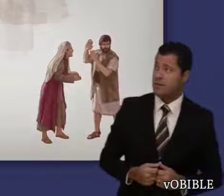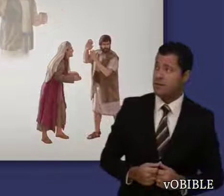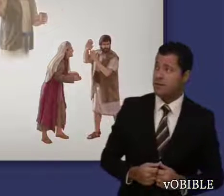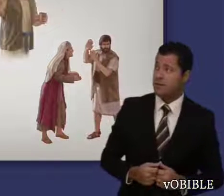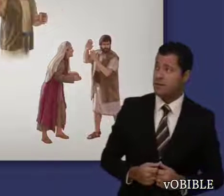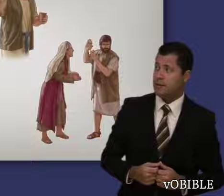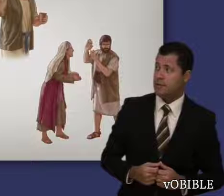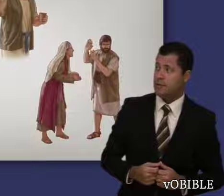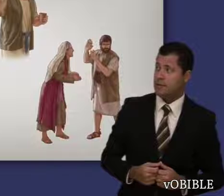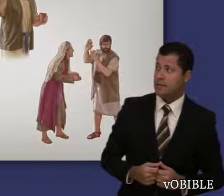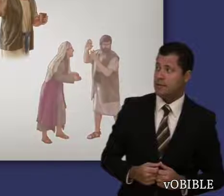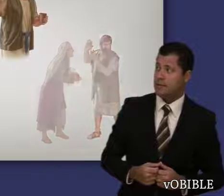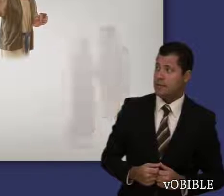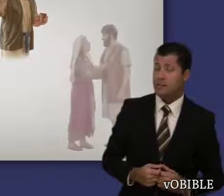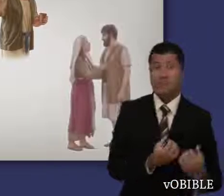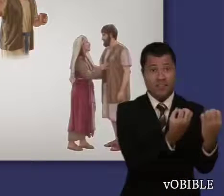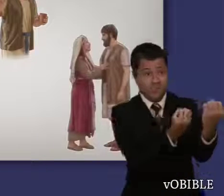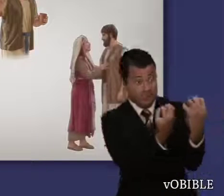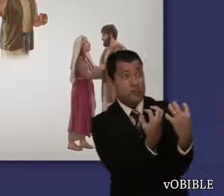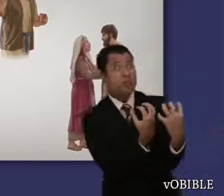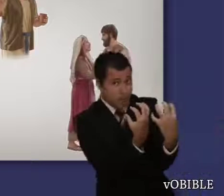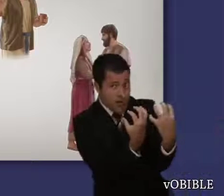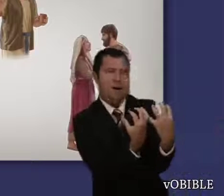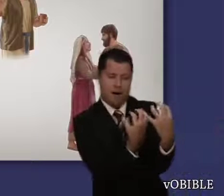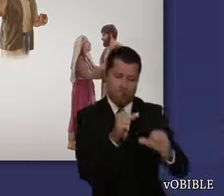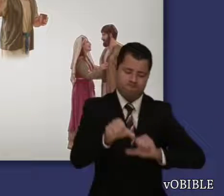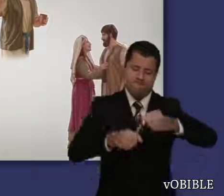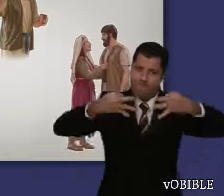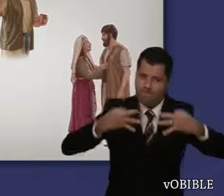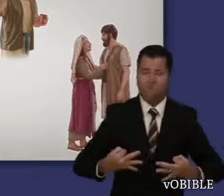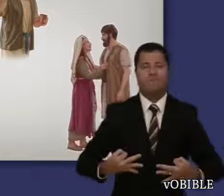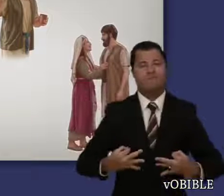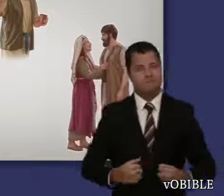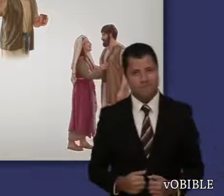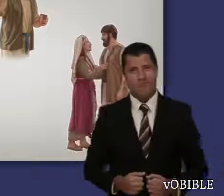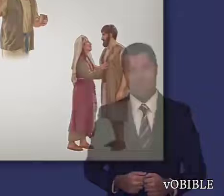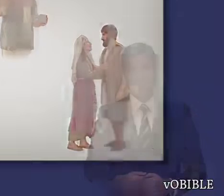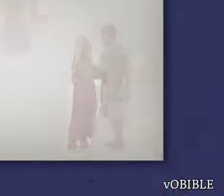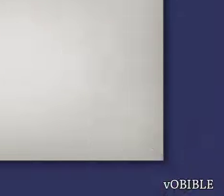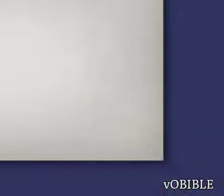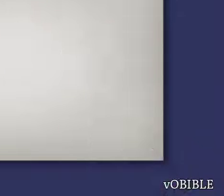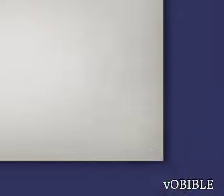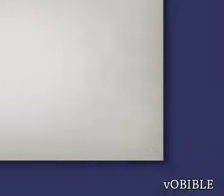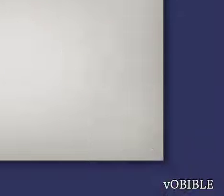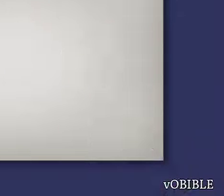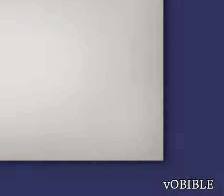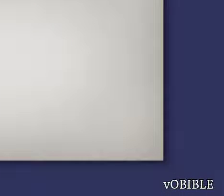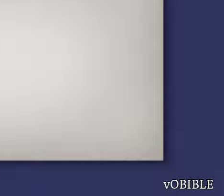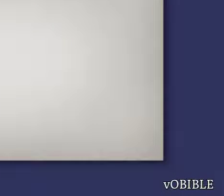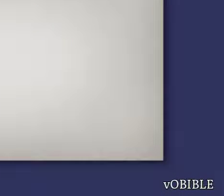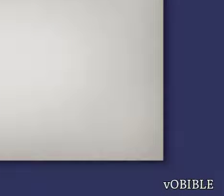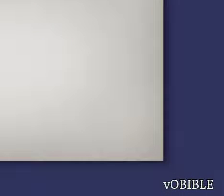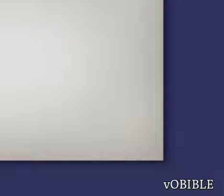doutrinas, práticas erradas e modos de pensar que refletem a sabedoria humana imperfeita e que são difíceis de destruir.